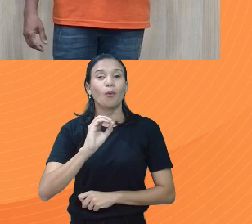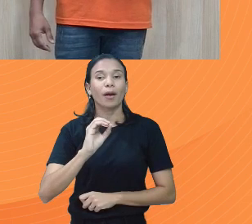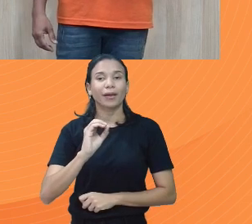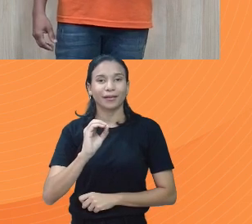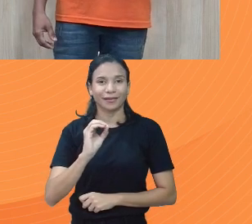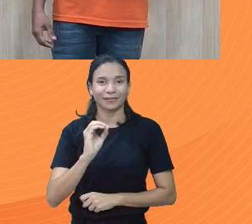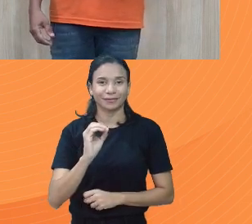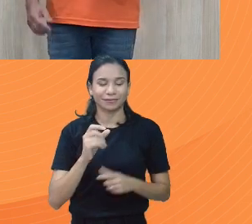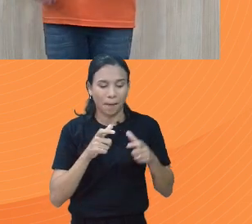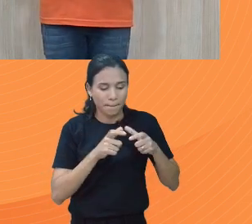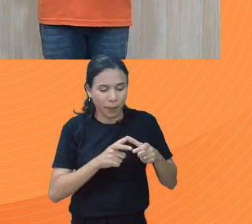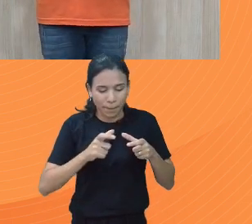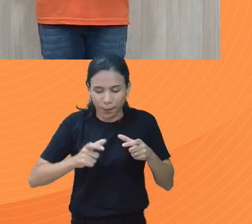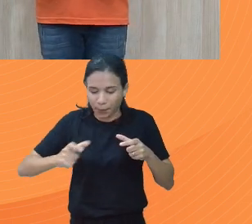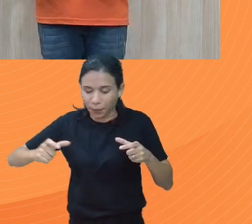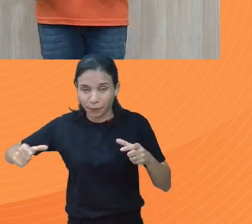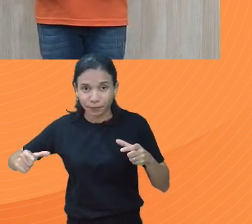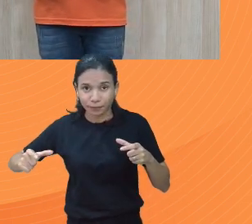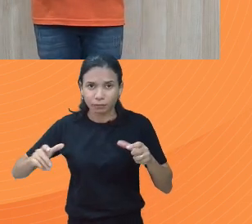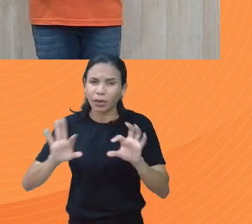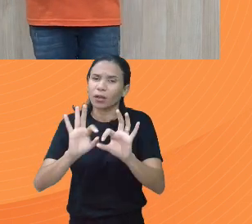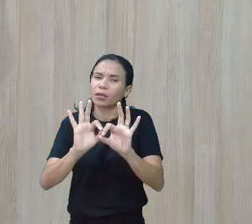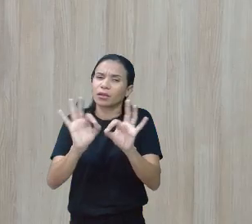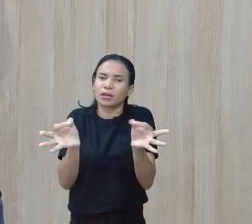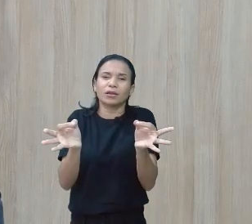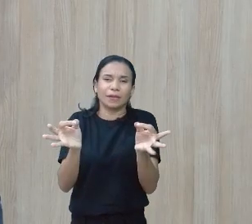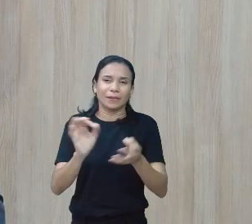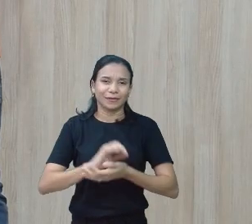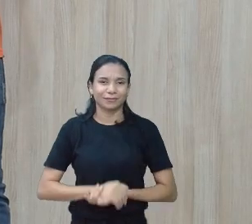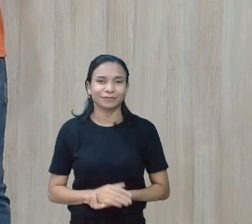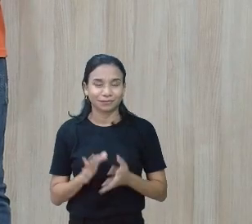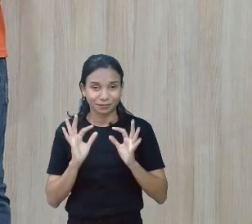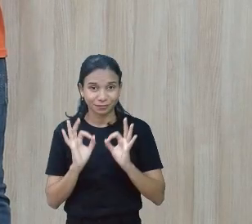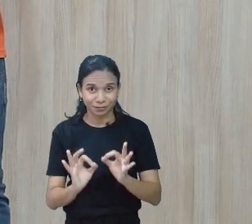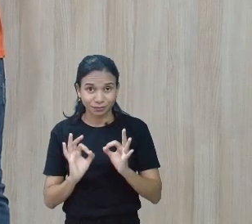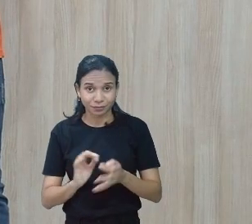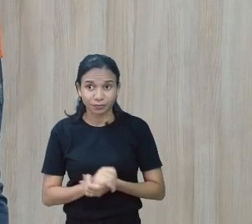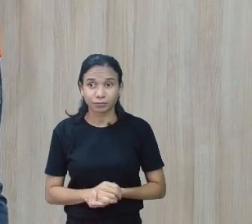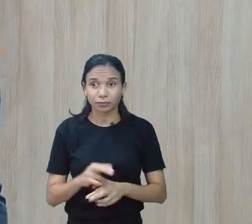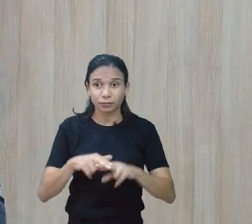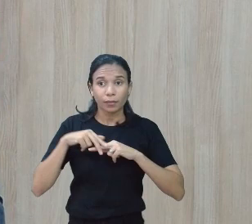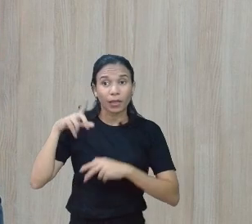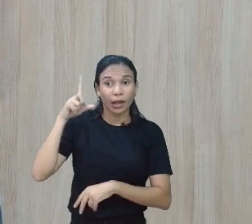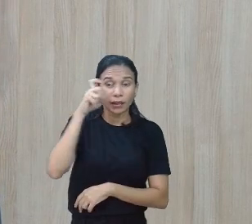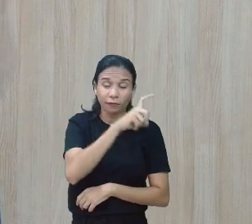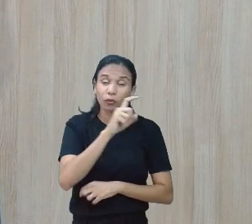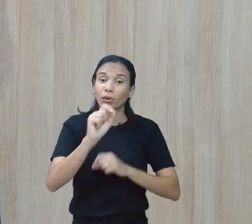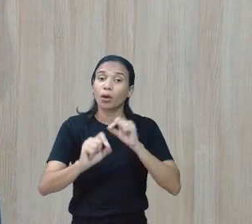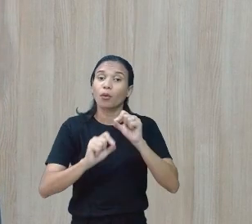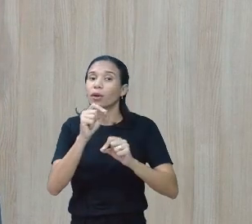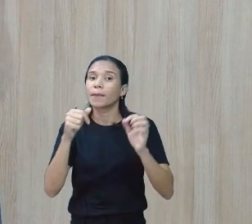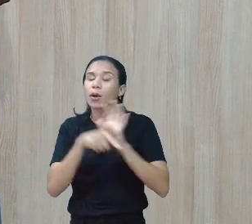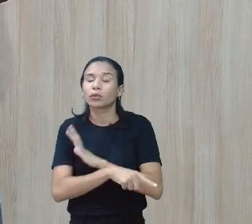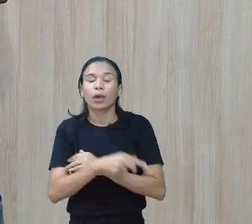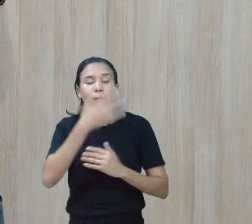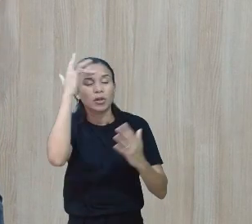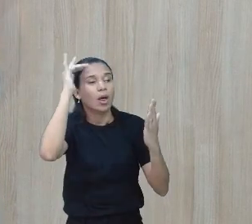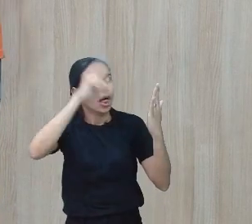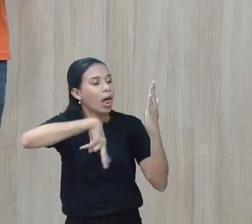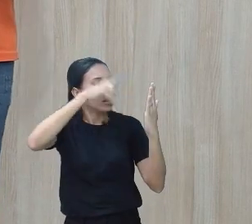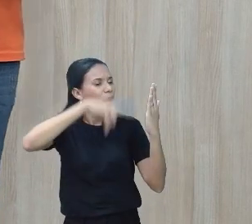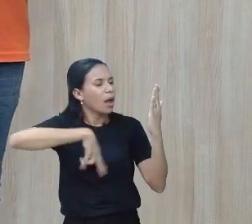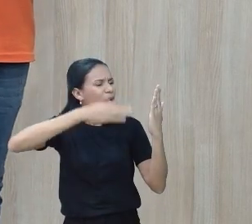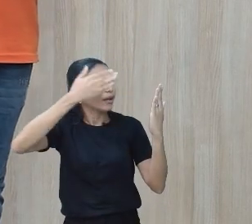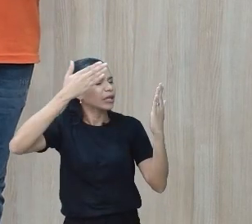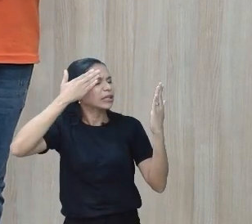40 vasinhos. Simples assim, tá? A maior dificuldade dessa questão, a interpretação. Porque